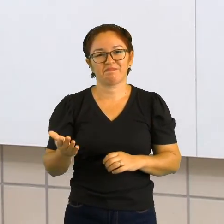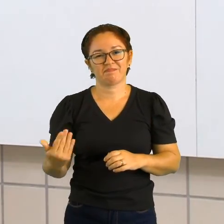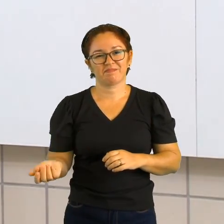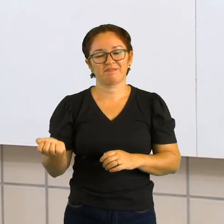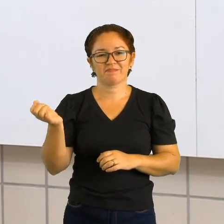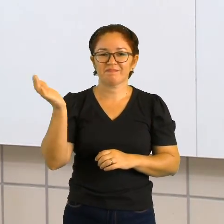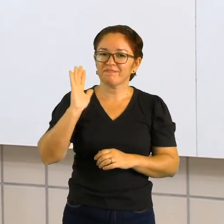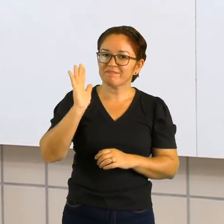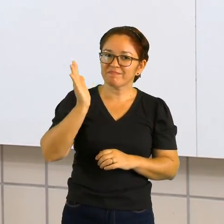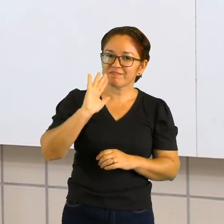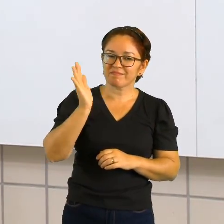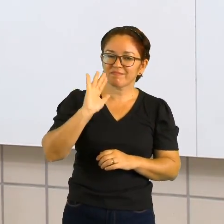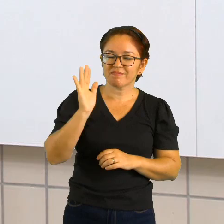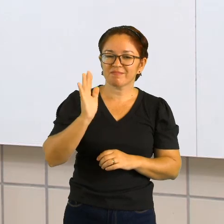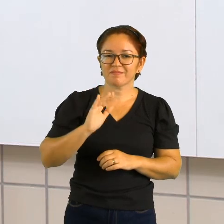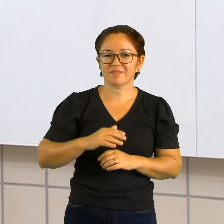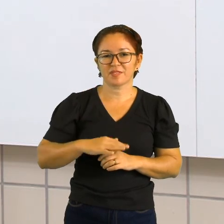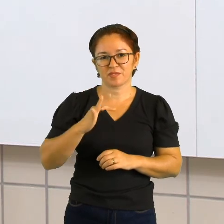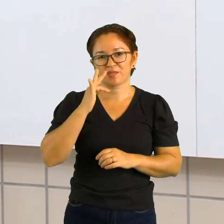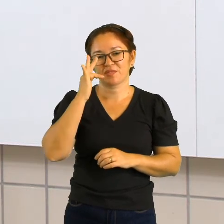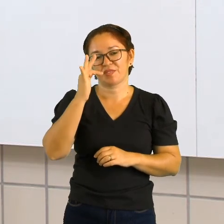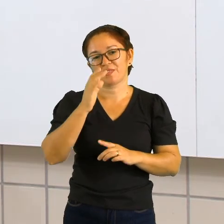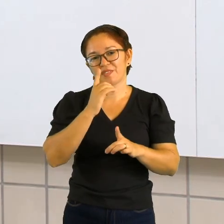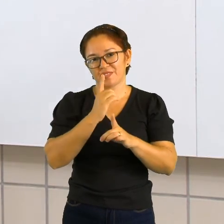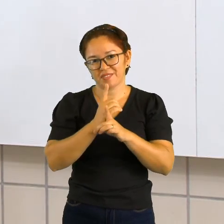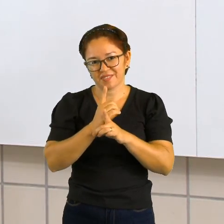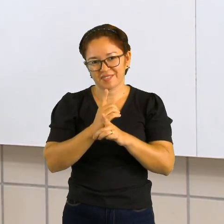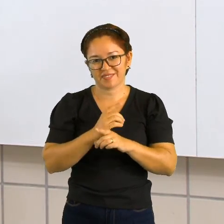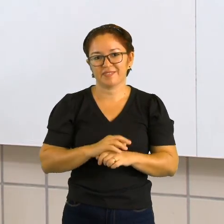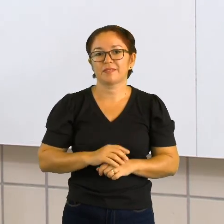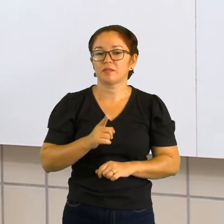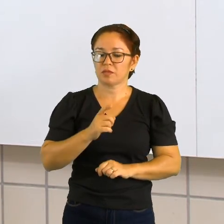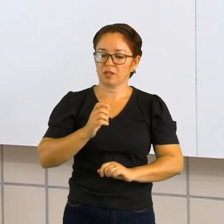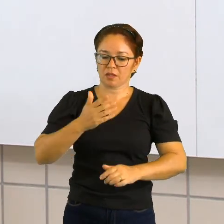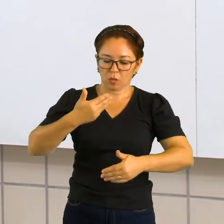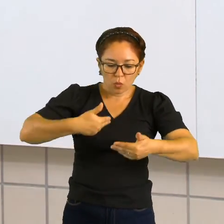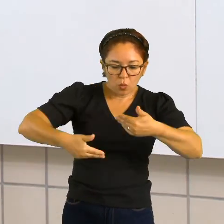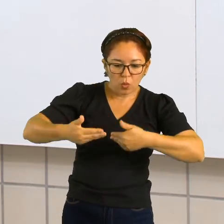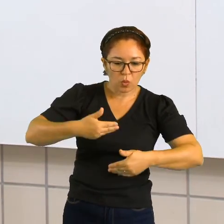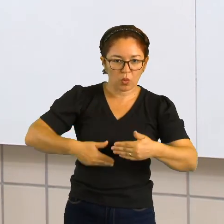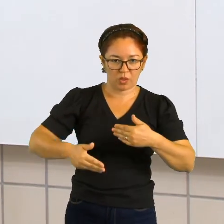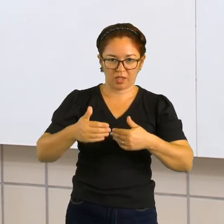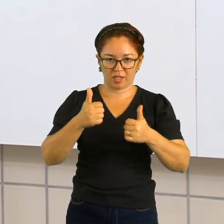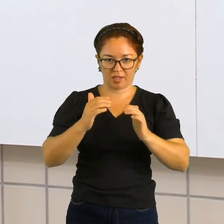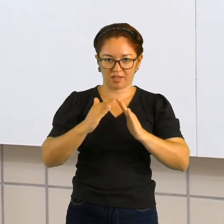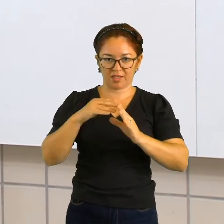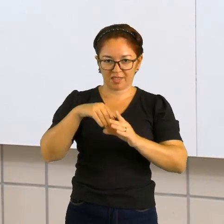próxima aula e cuidem-se aí em casa.